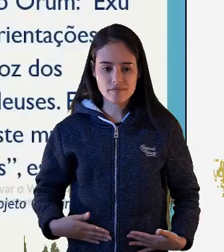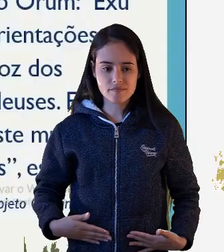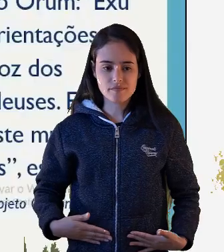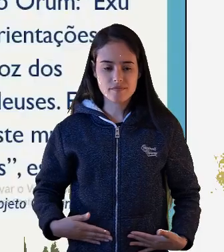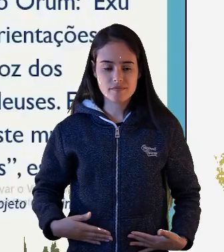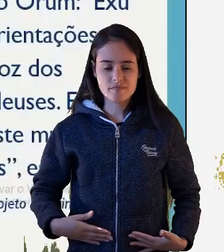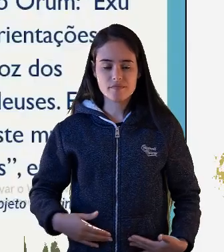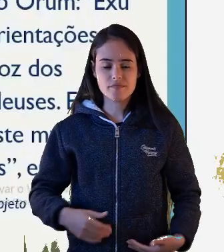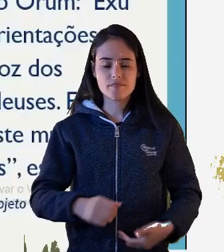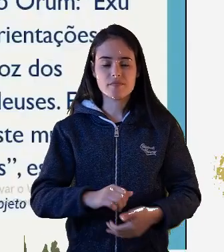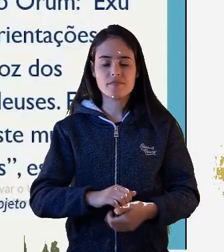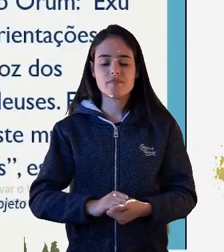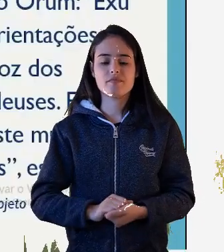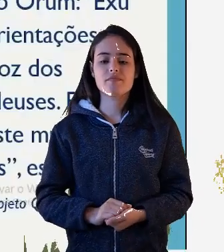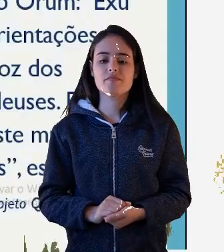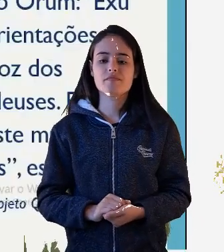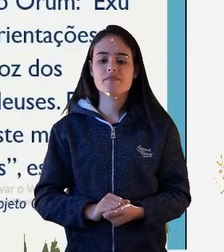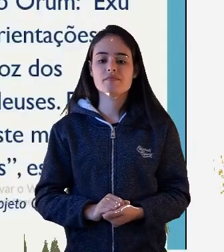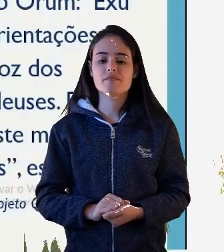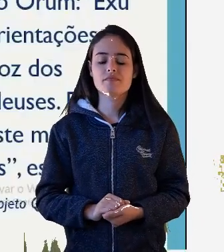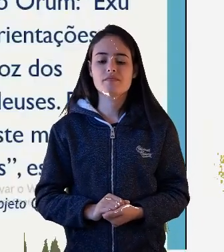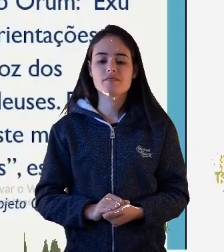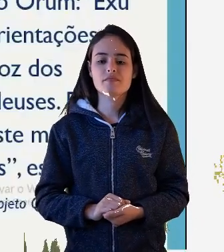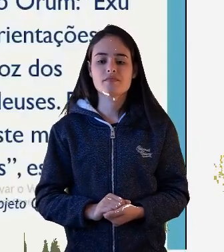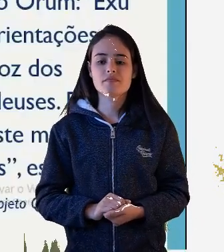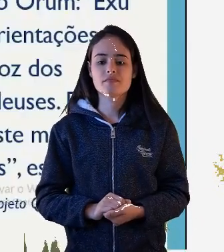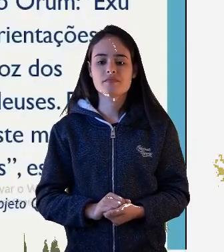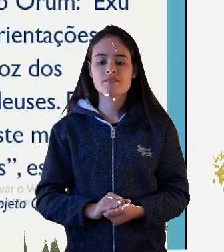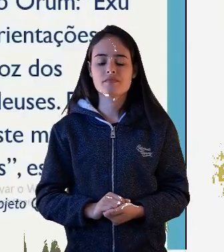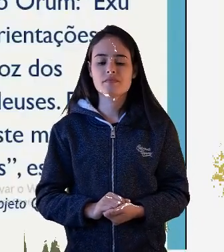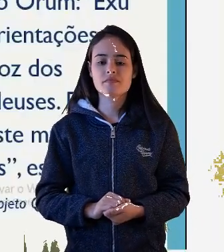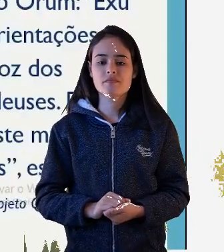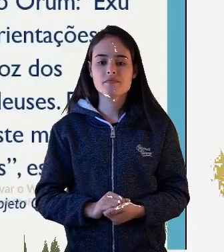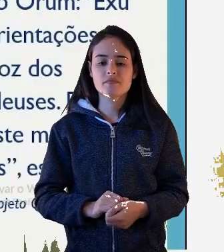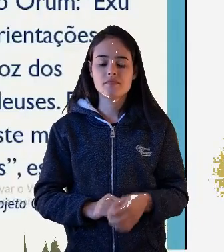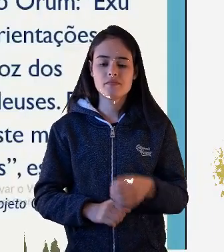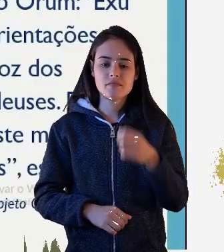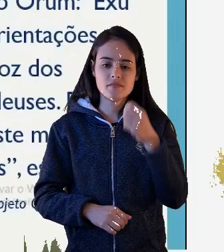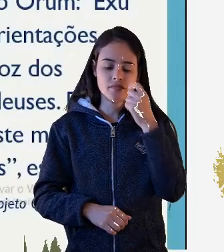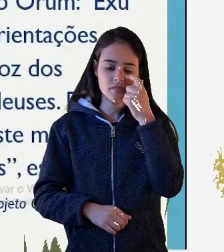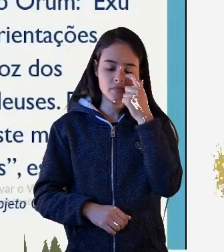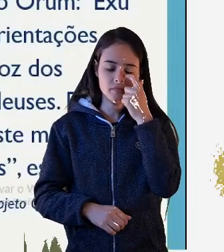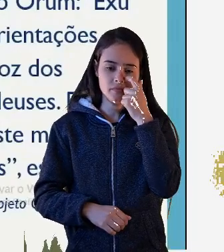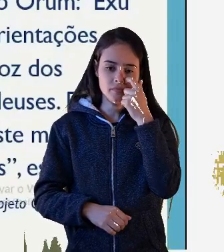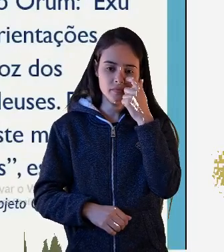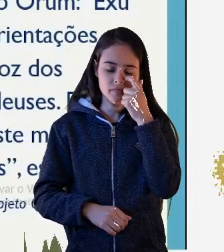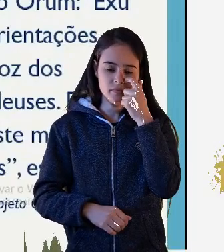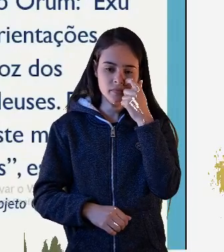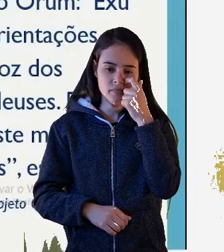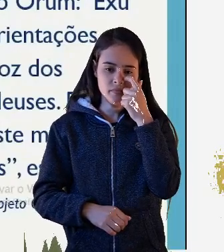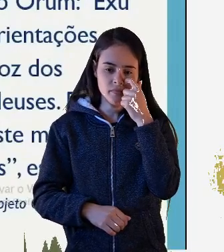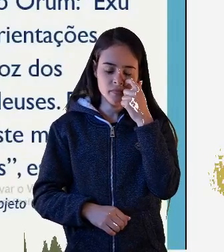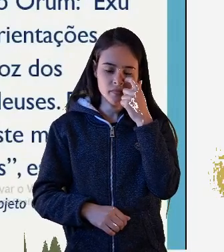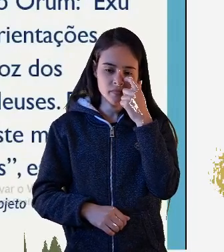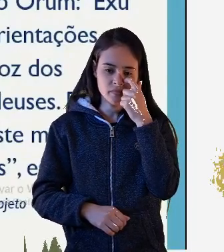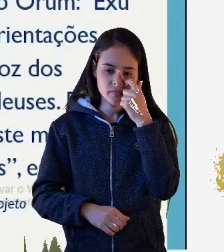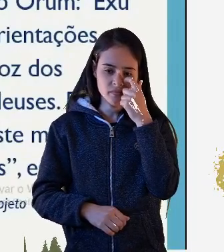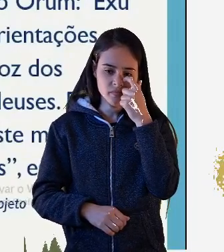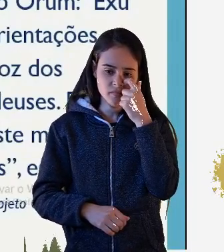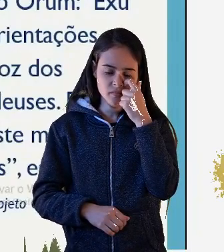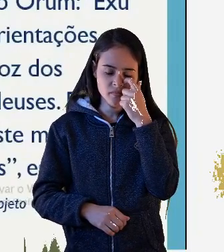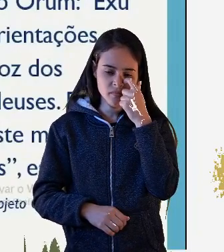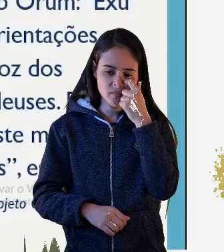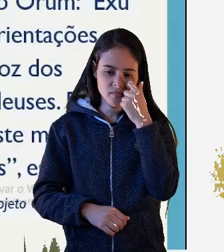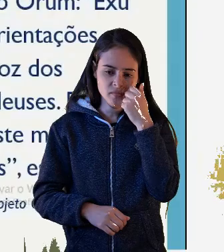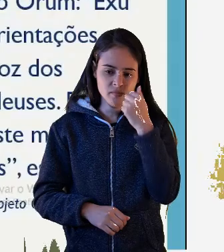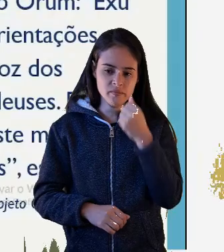rios correntes. Iemanjá, todo mundo sabe, é orixá, né? Das águas salgadas. Ogum, né?